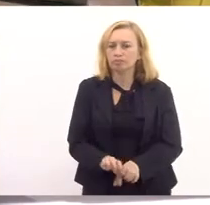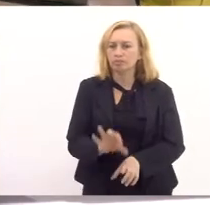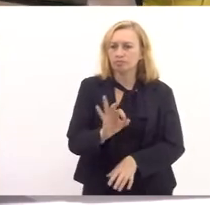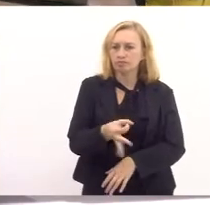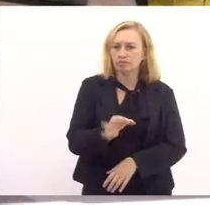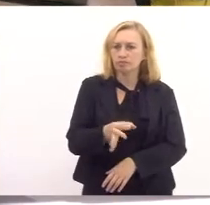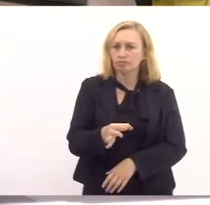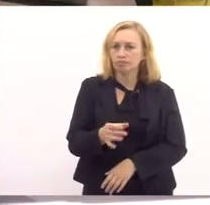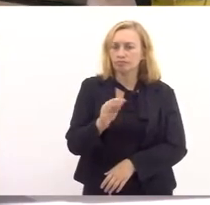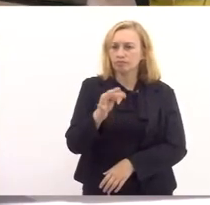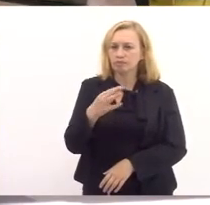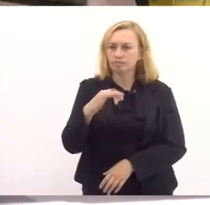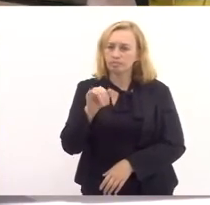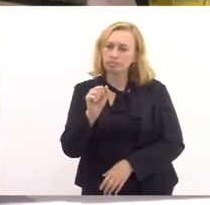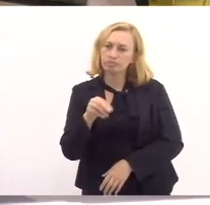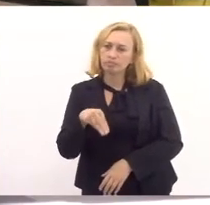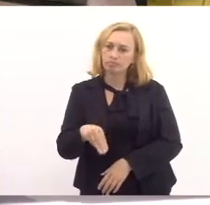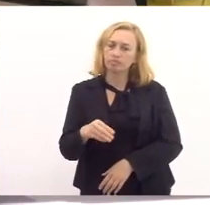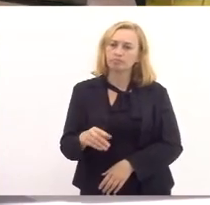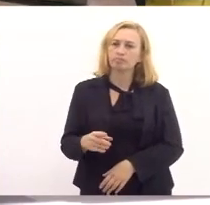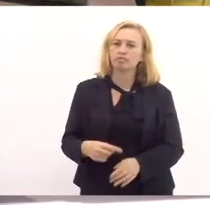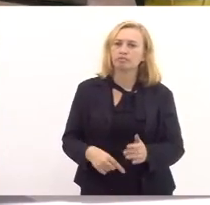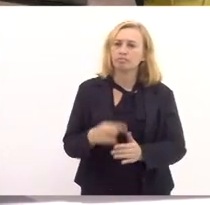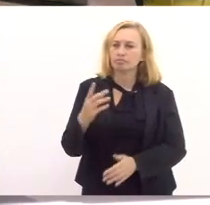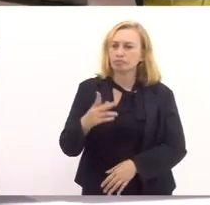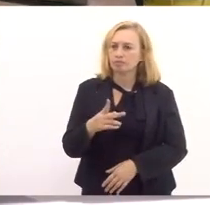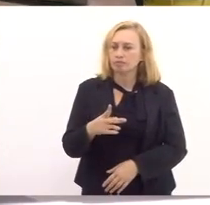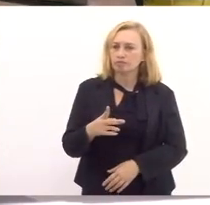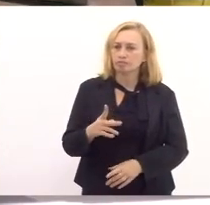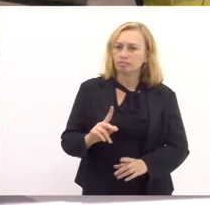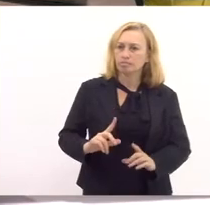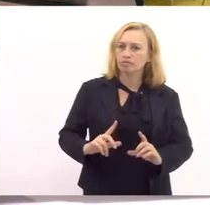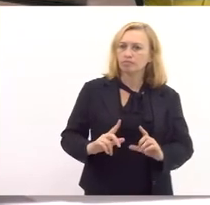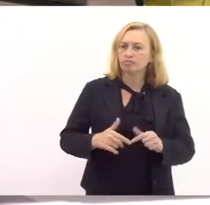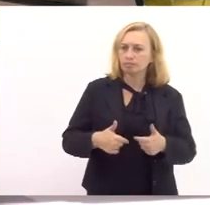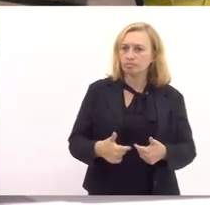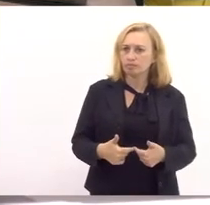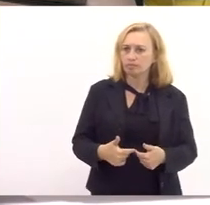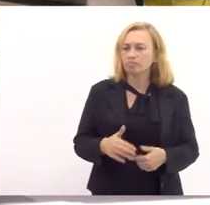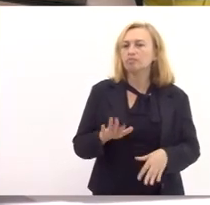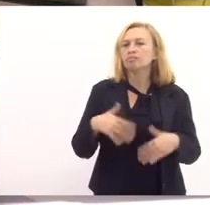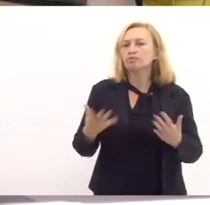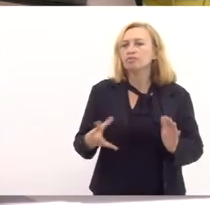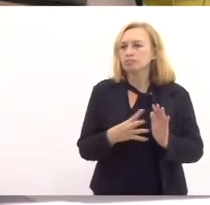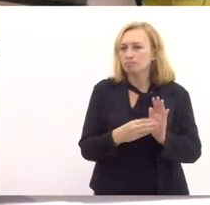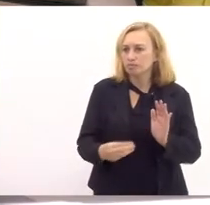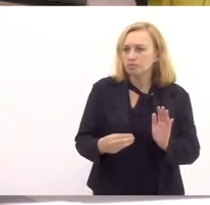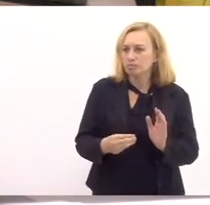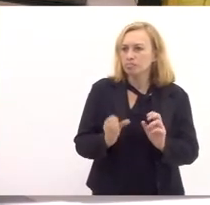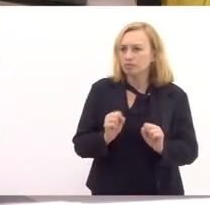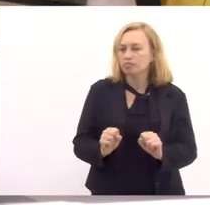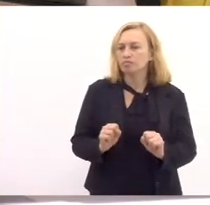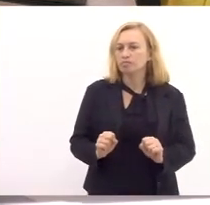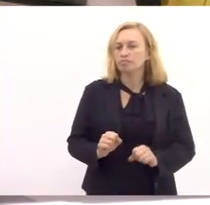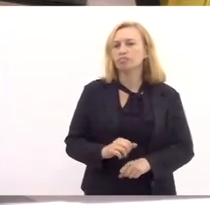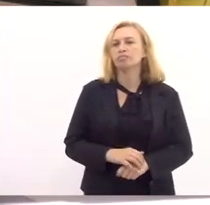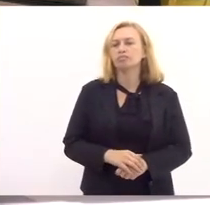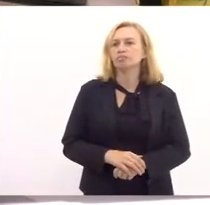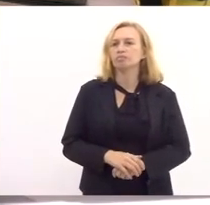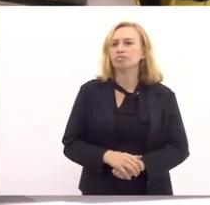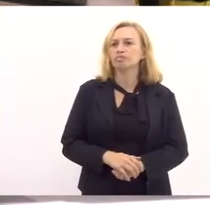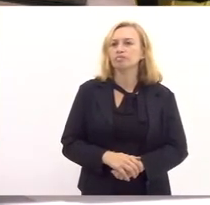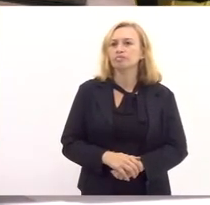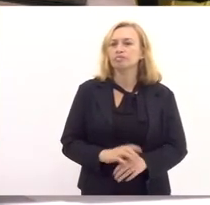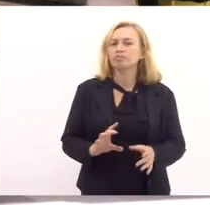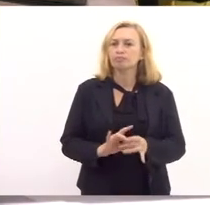estrutura de bilhetagem, ela também... uma vez colocada, uma vez estabelecido qual é o modelo e poder levá-lo a efeito, vai